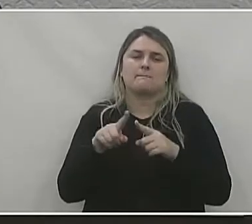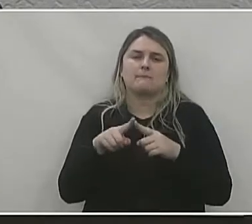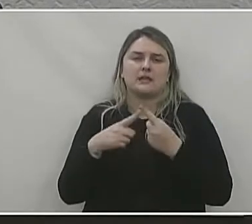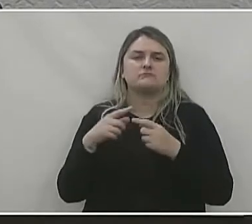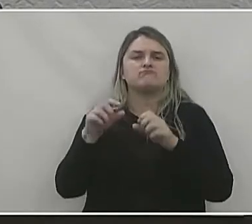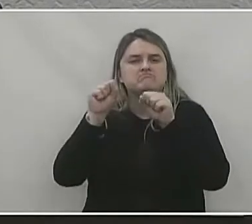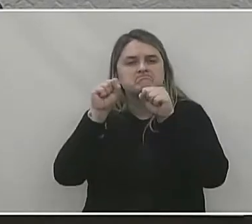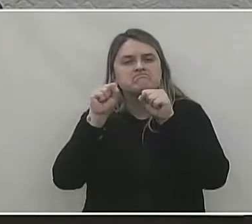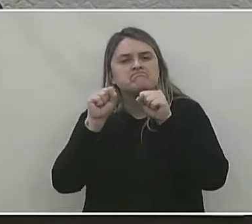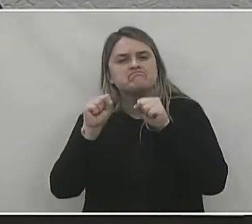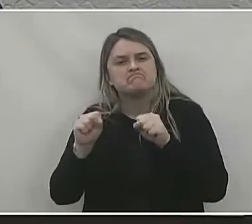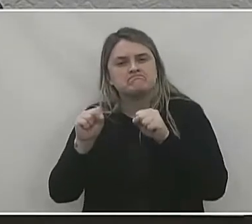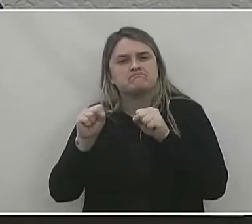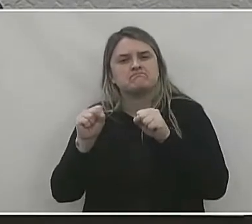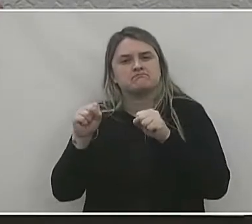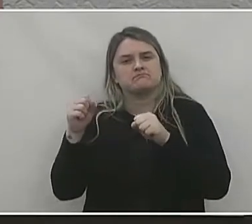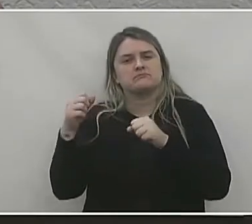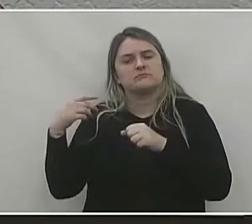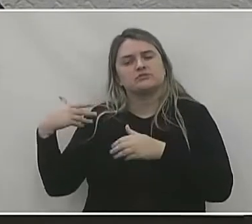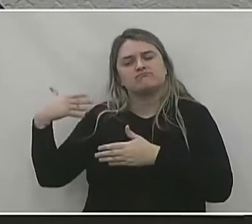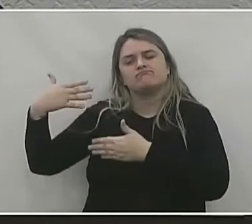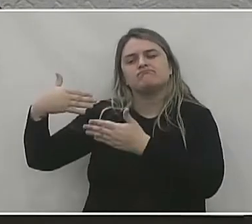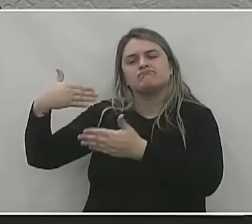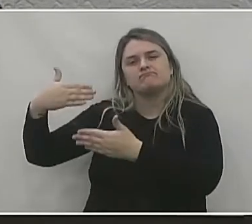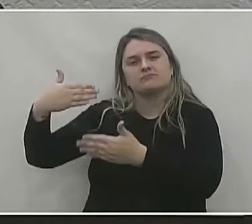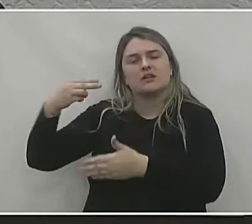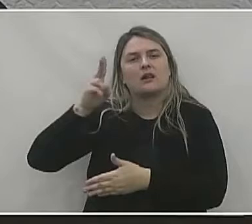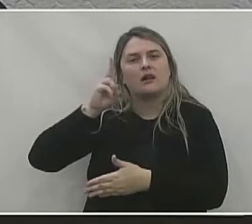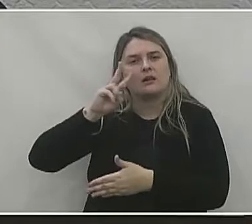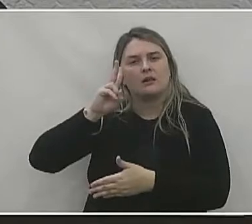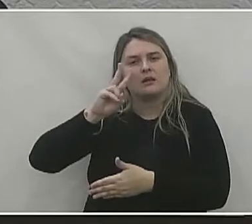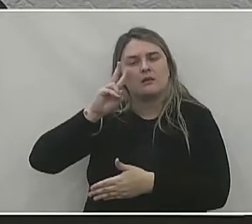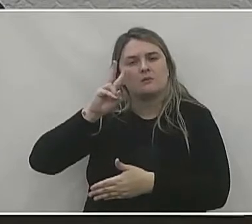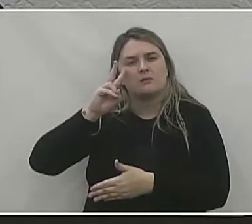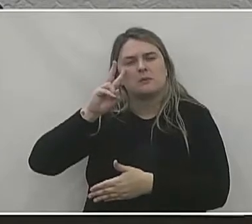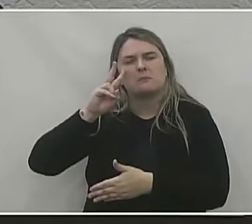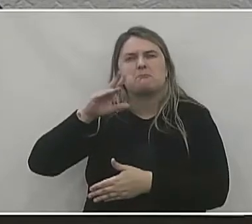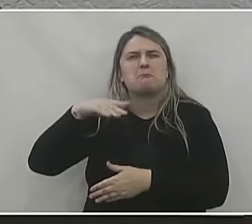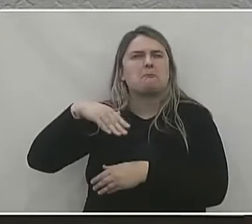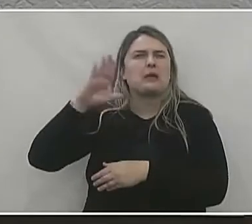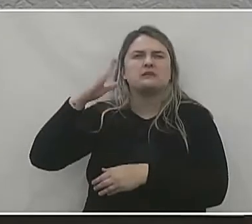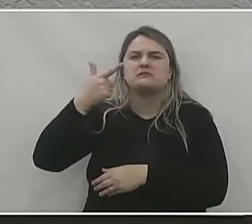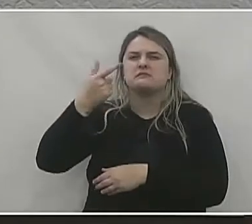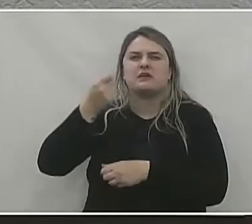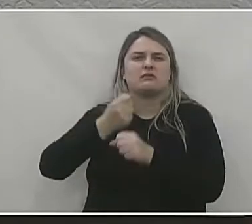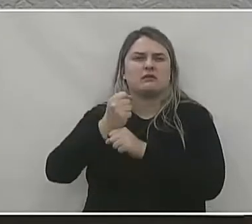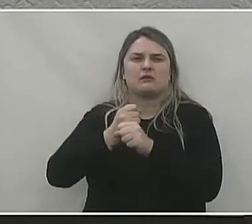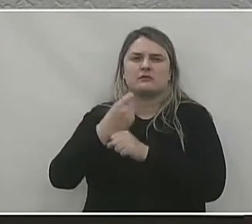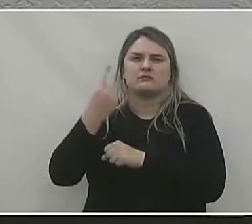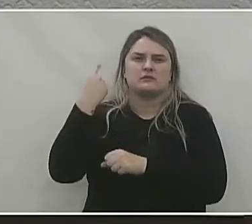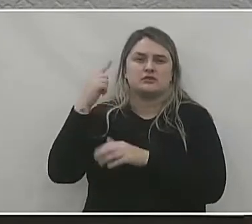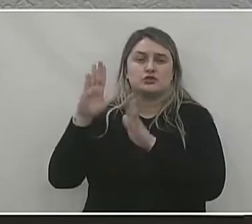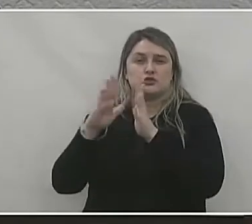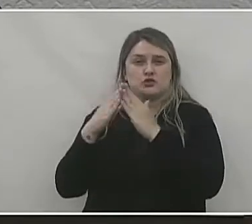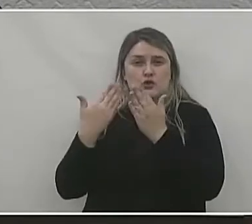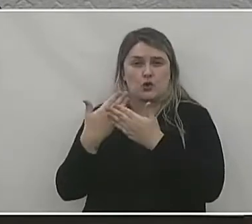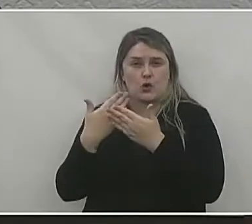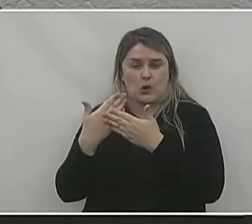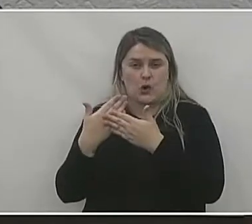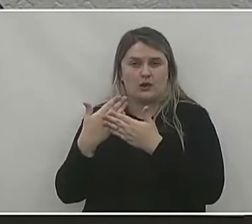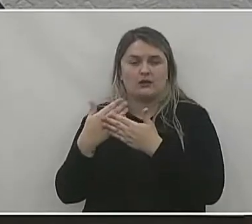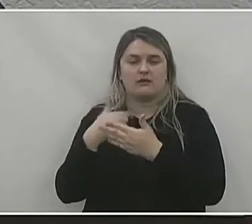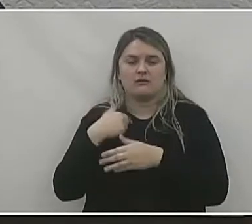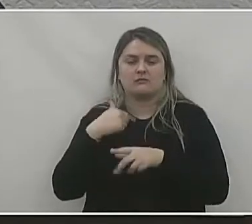tenho acompanhado já o senhor. Eu lembro-me que mais de 20 anos atrás, o Colégio São Cristóvão, eu trabalhava